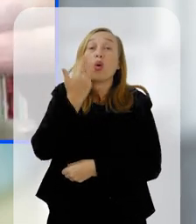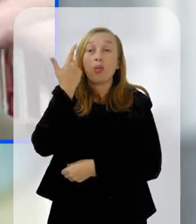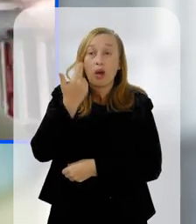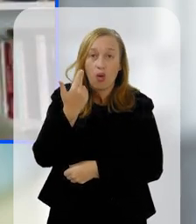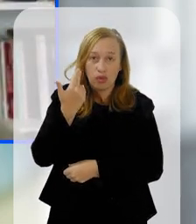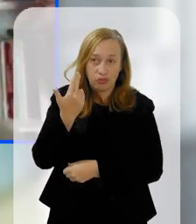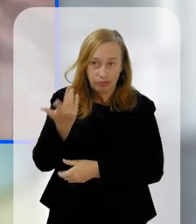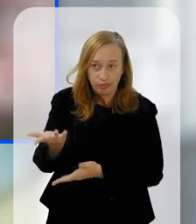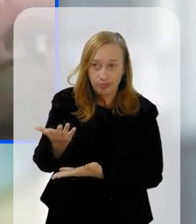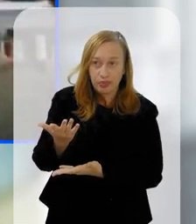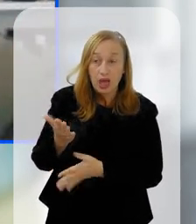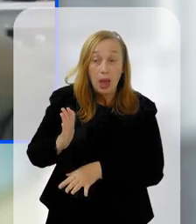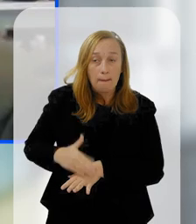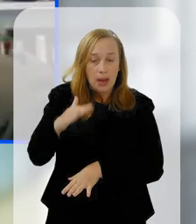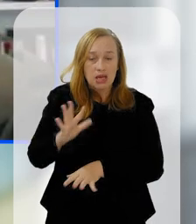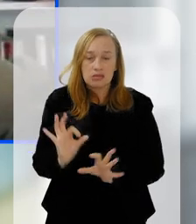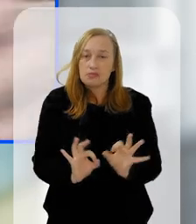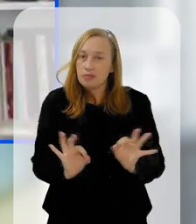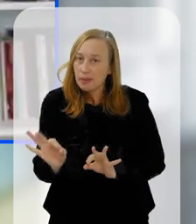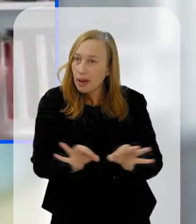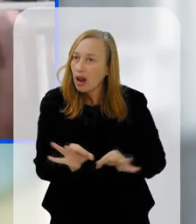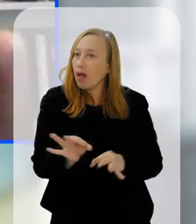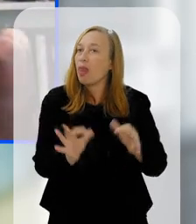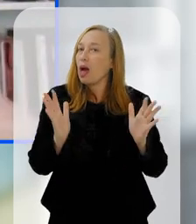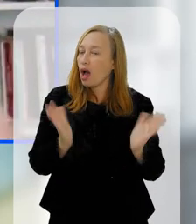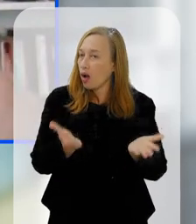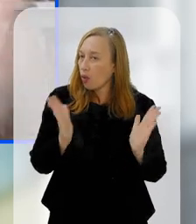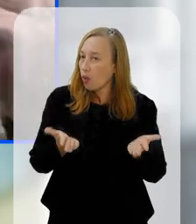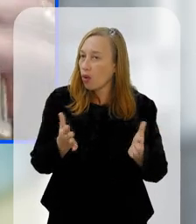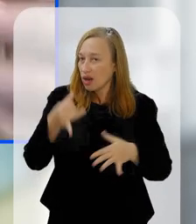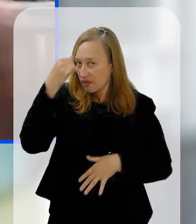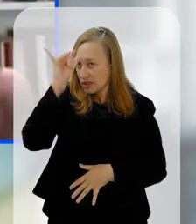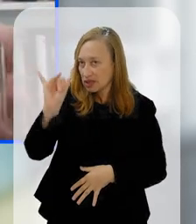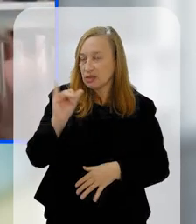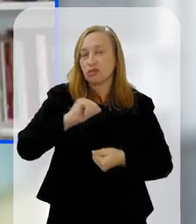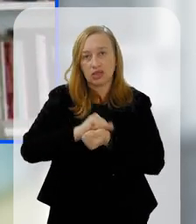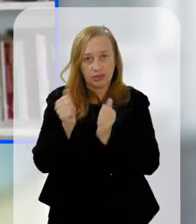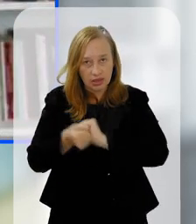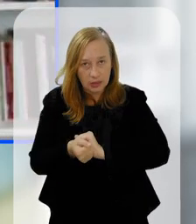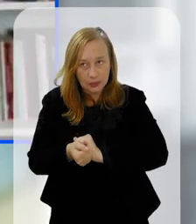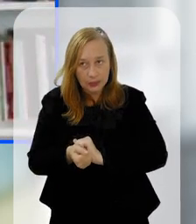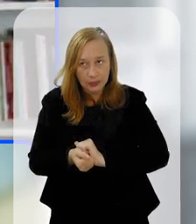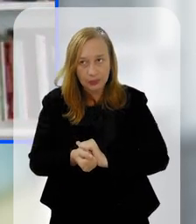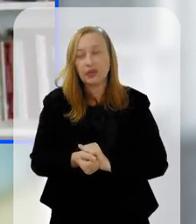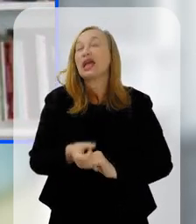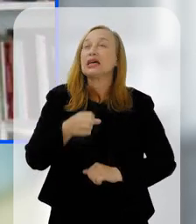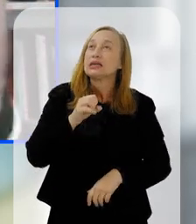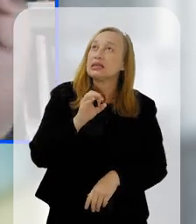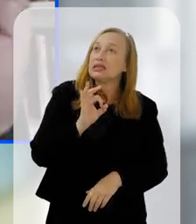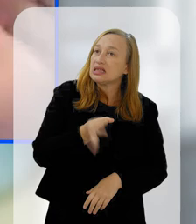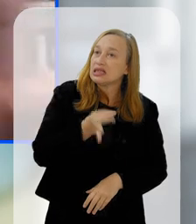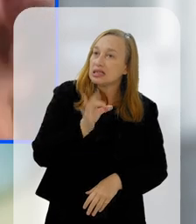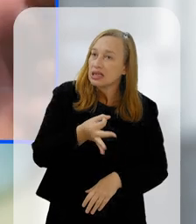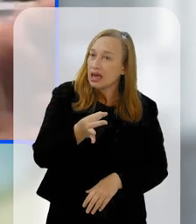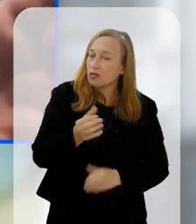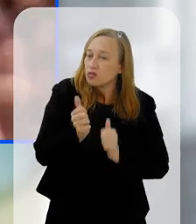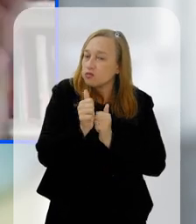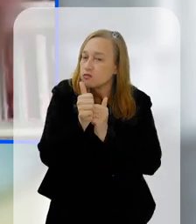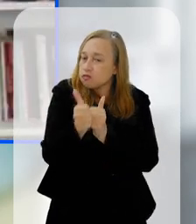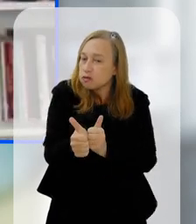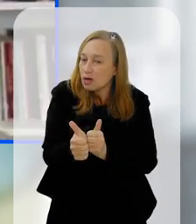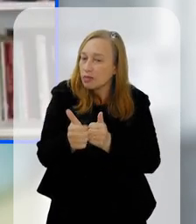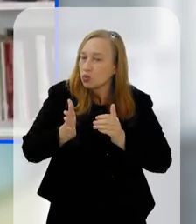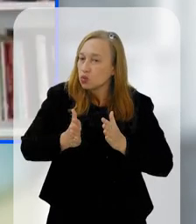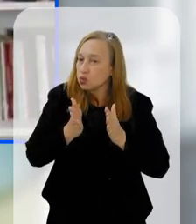como a gente era, só que muito mais preparado agora com prevenção e adaptação. E se a gente de